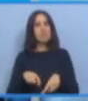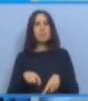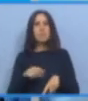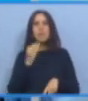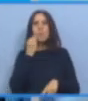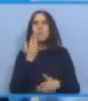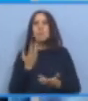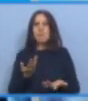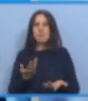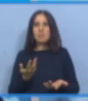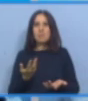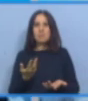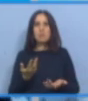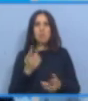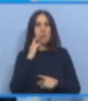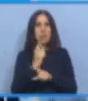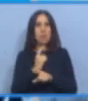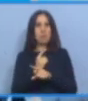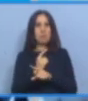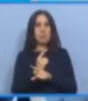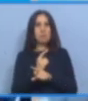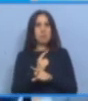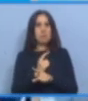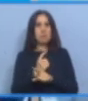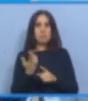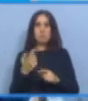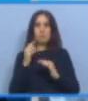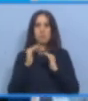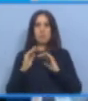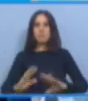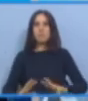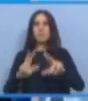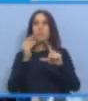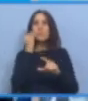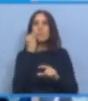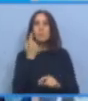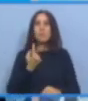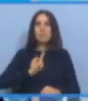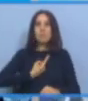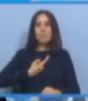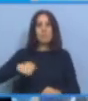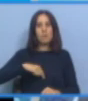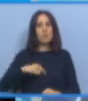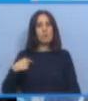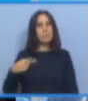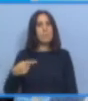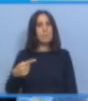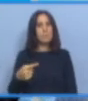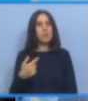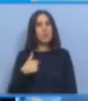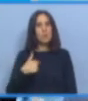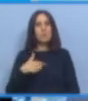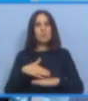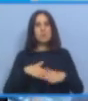como é que, num quadro de desenvolvimento sustentável, deve ser o nosso dia-a-dia, o que é que eu